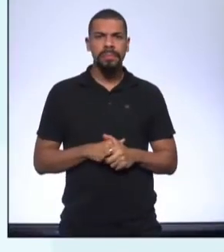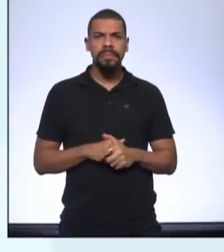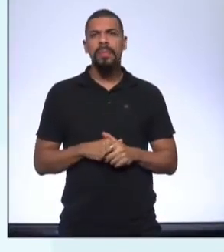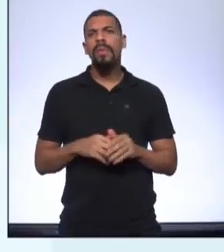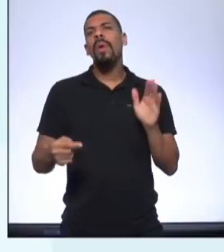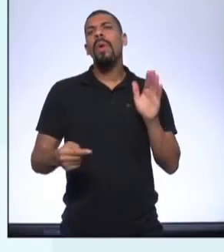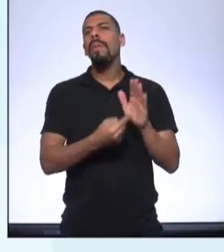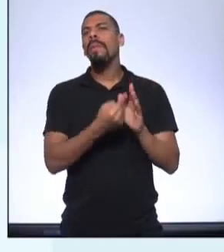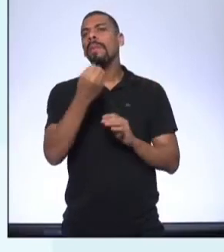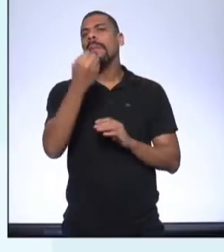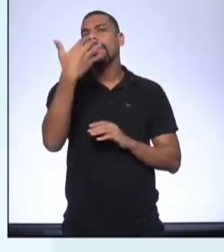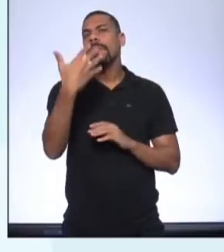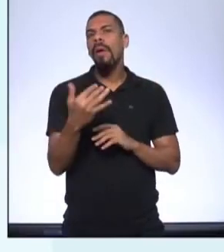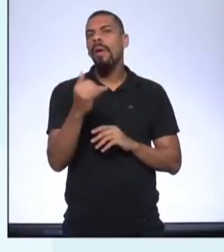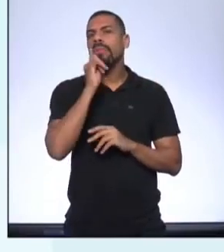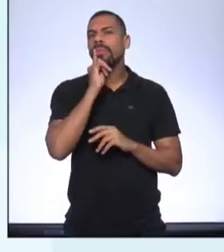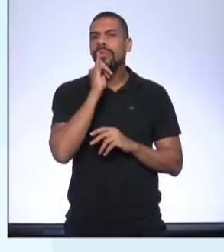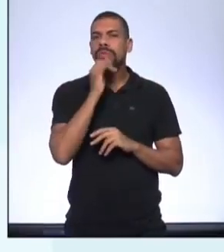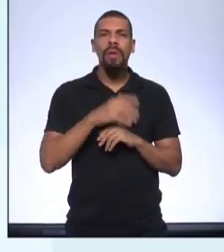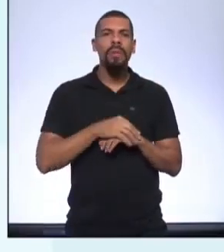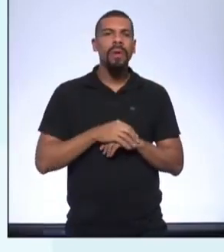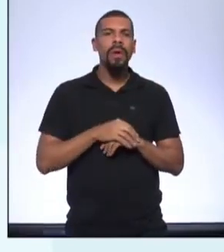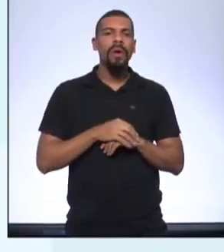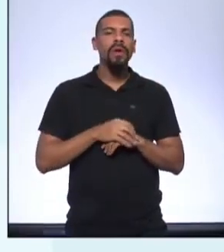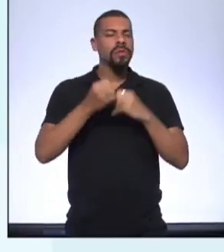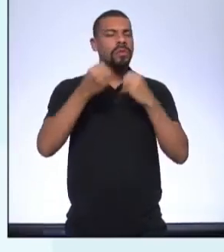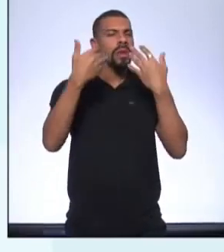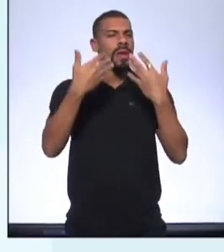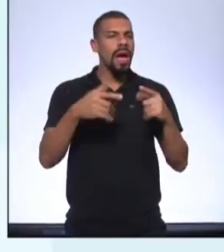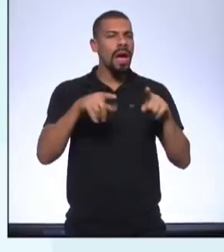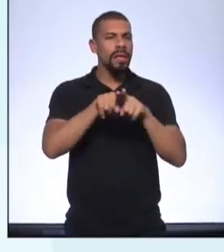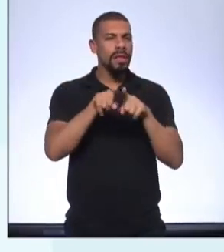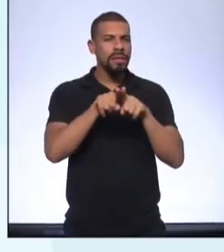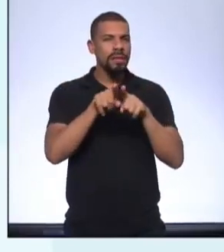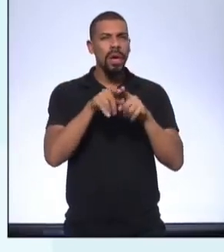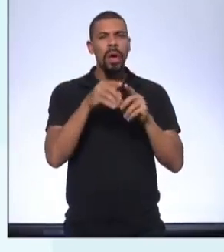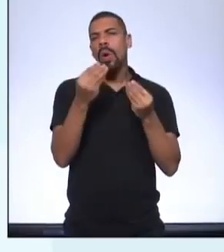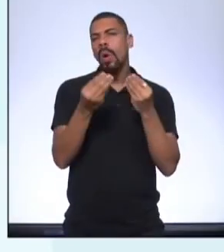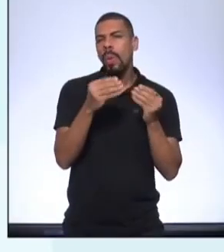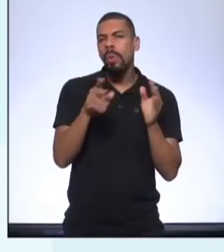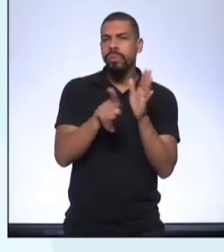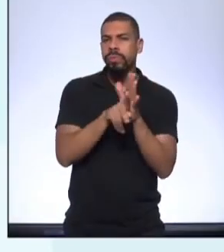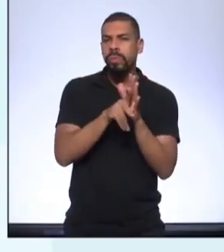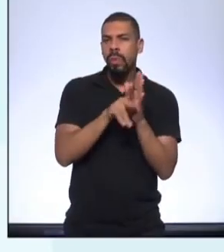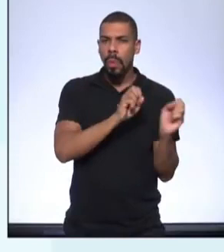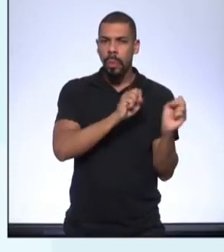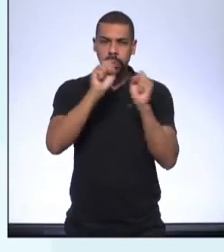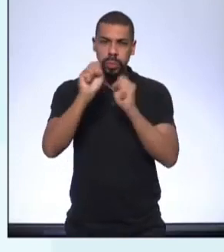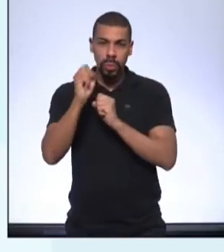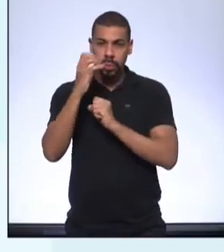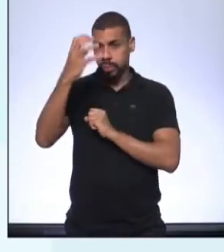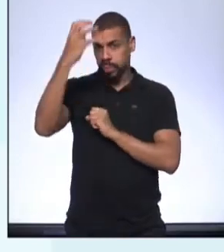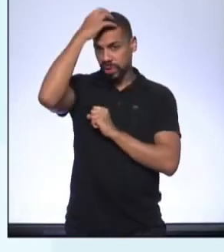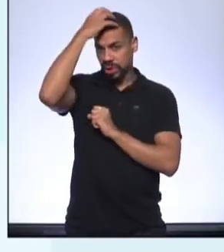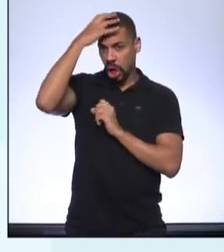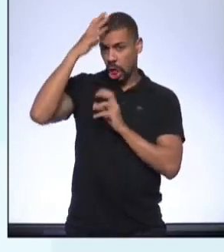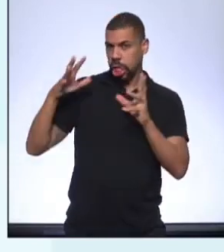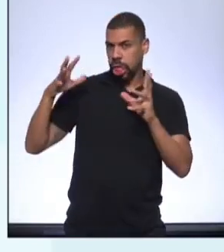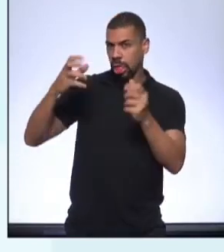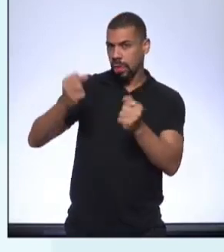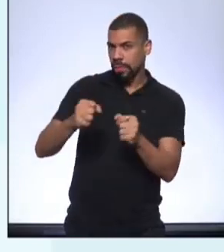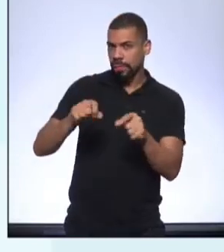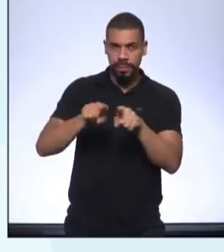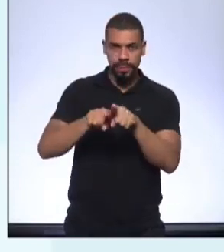primeiro cara que, né, começou a falar, né, que o rei tinha o direito de ser absolutista foi o Jacques Bossuet, tá? O